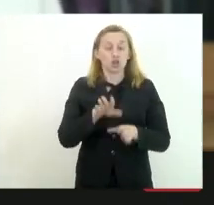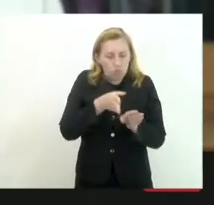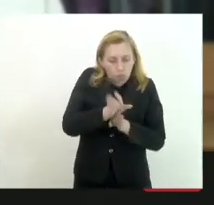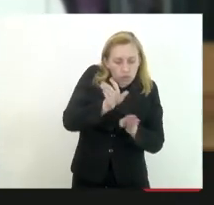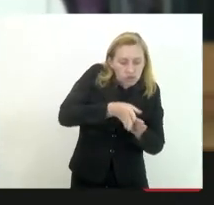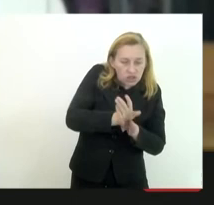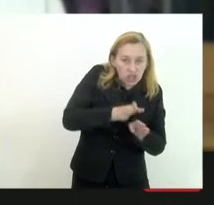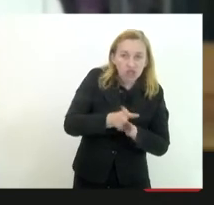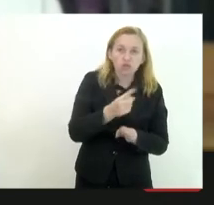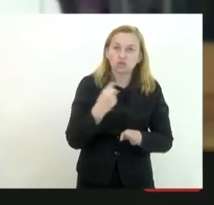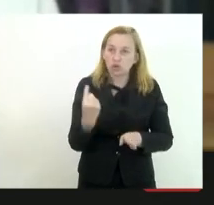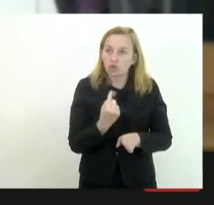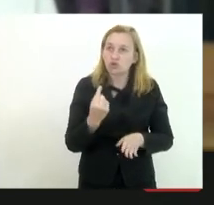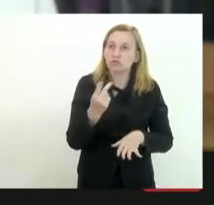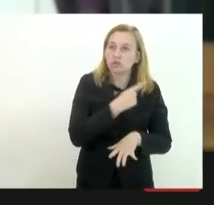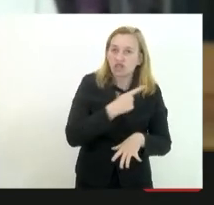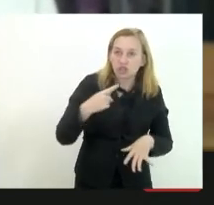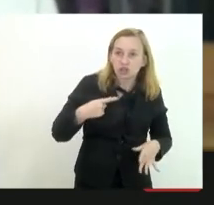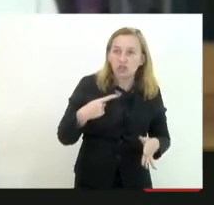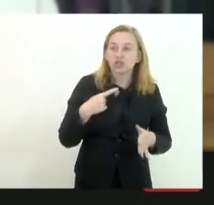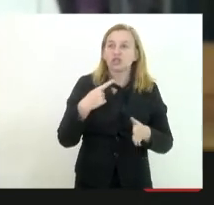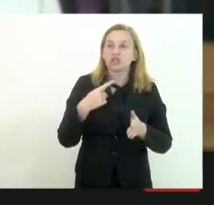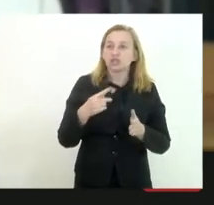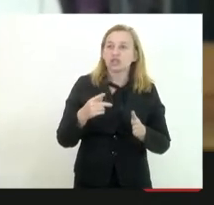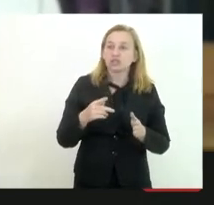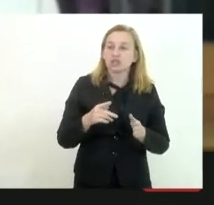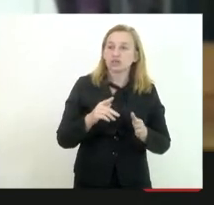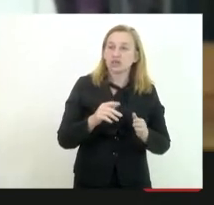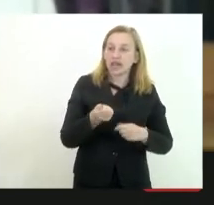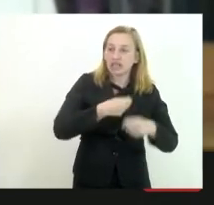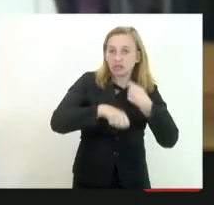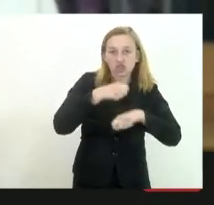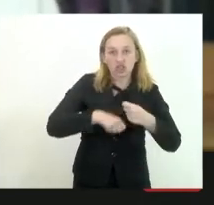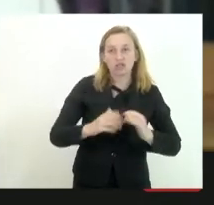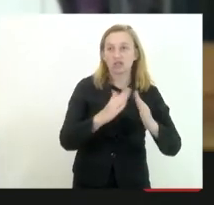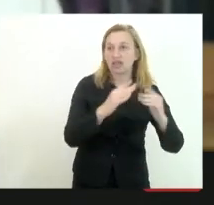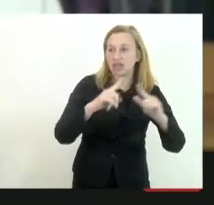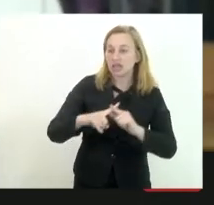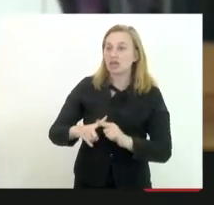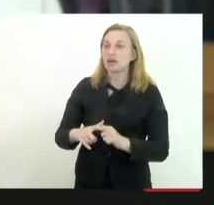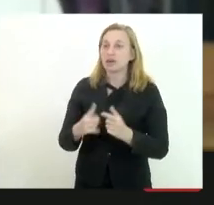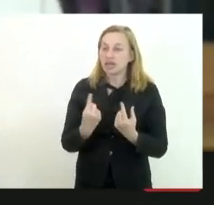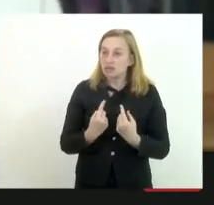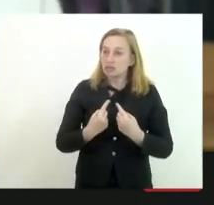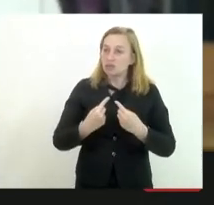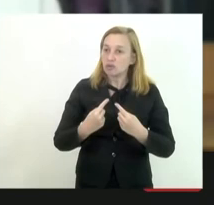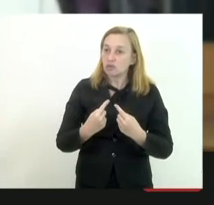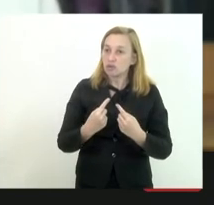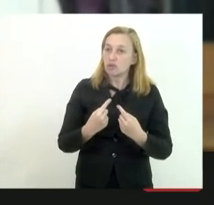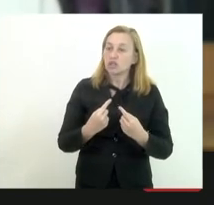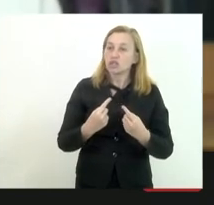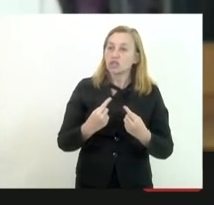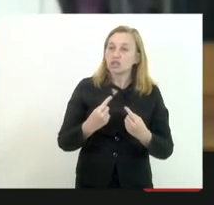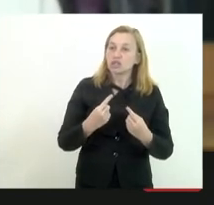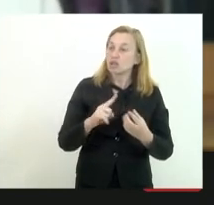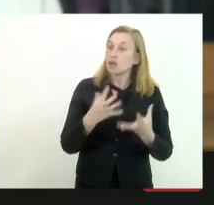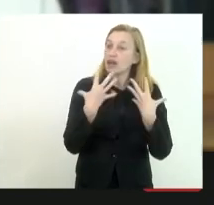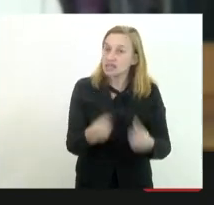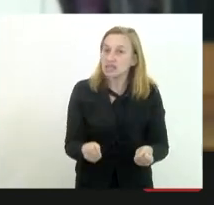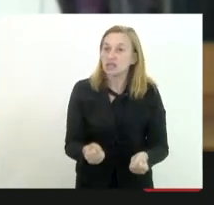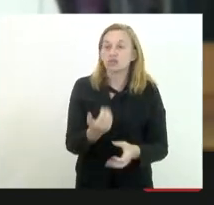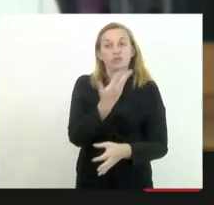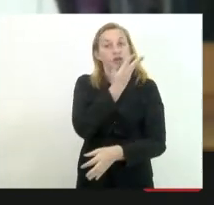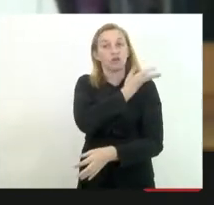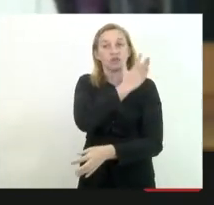os nossos pastores que estão nessas filiais para que eles combatam todo tipo de preconceito, porque nós